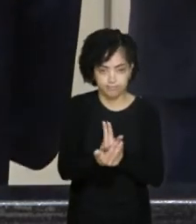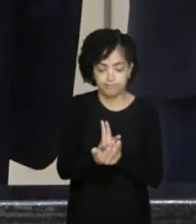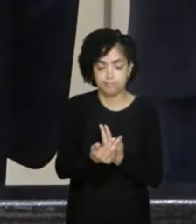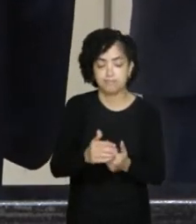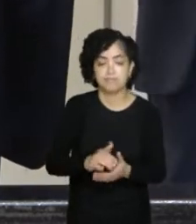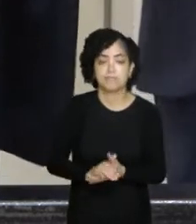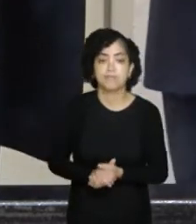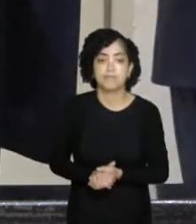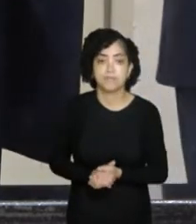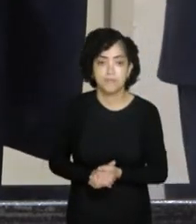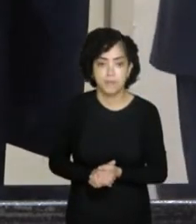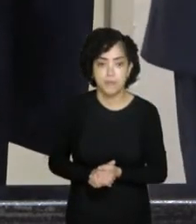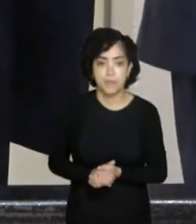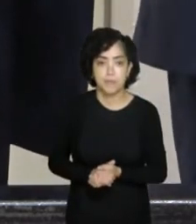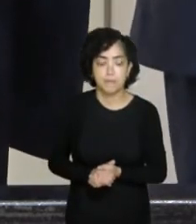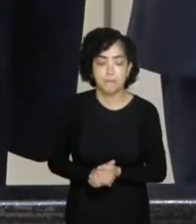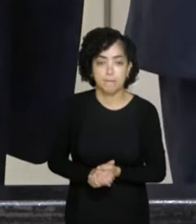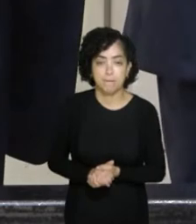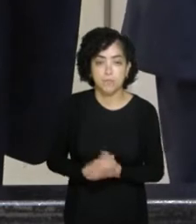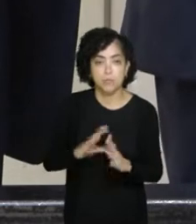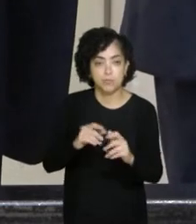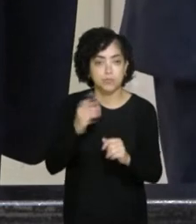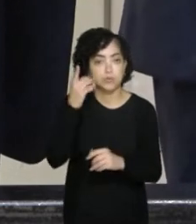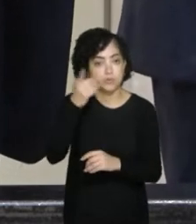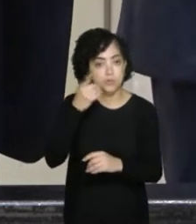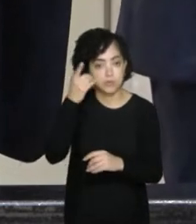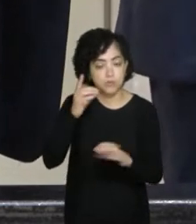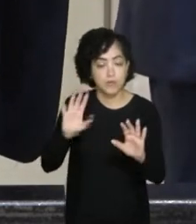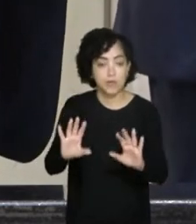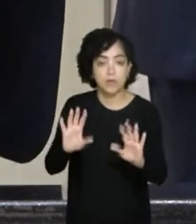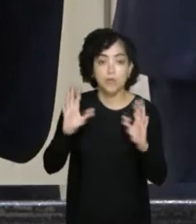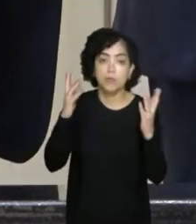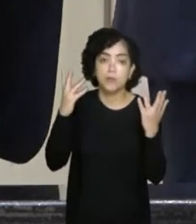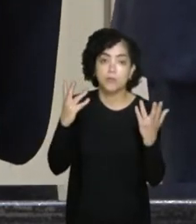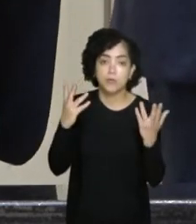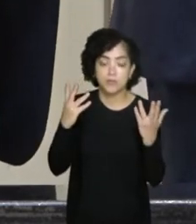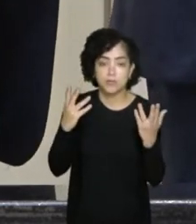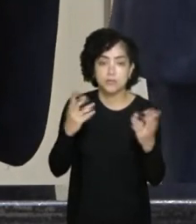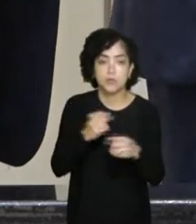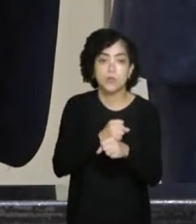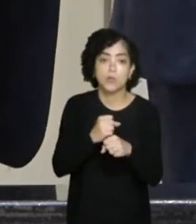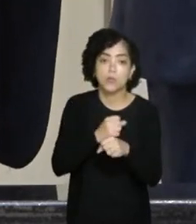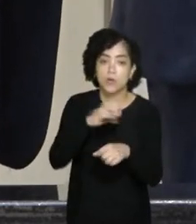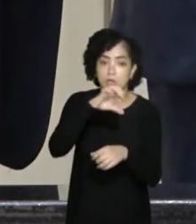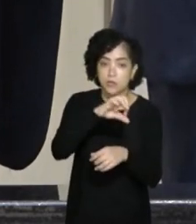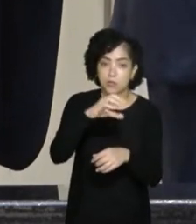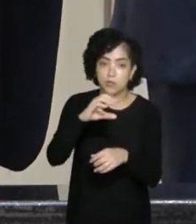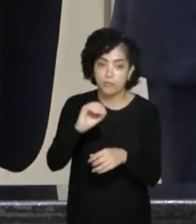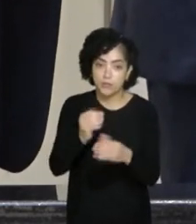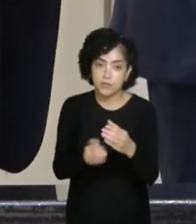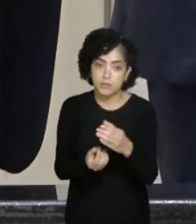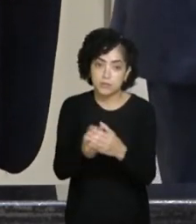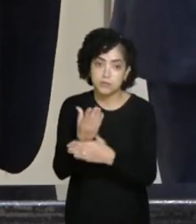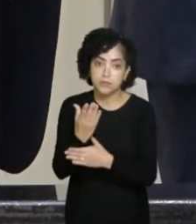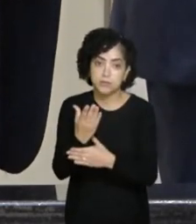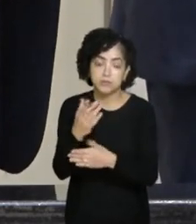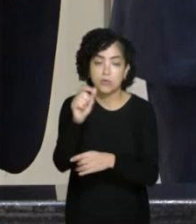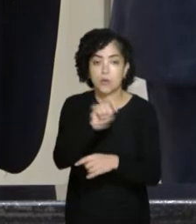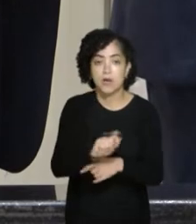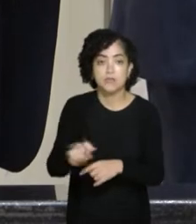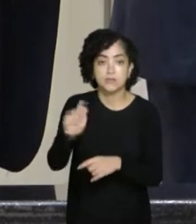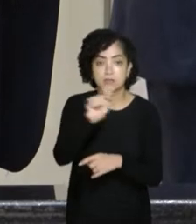demais parlamentares em comemoração dos 90 anos de fundação da